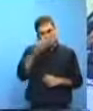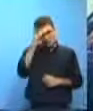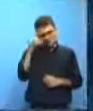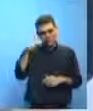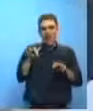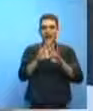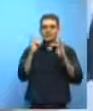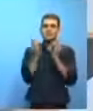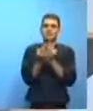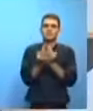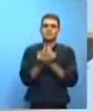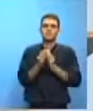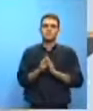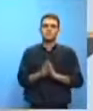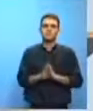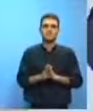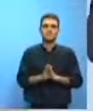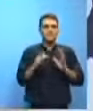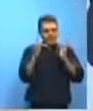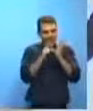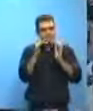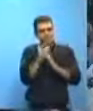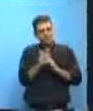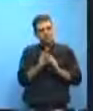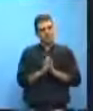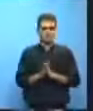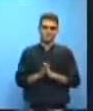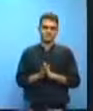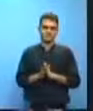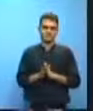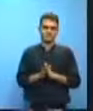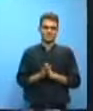é o próprio do nosso Senhor Jesus Cristo, está disfarçado aqui em casa.